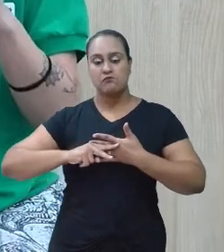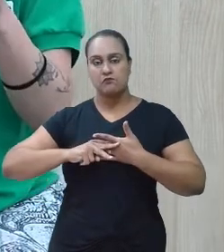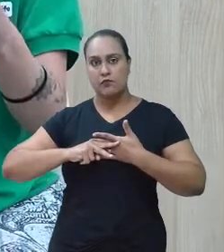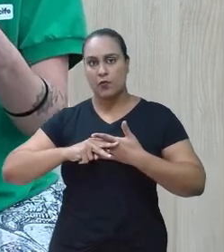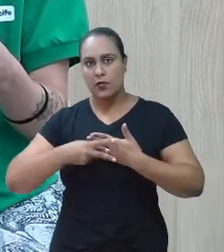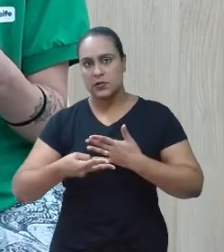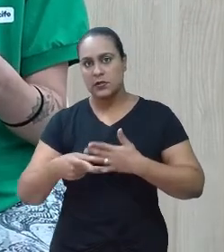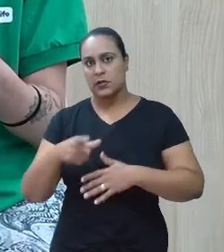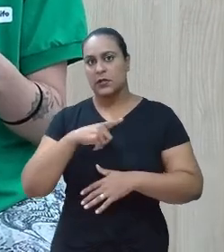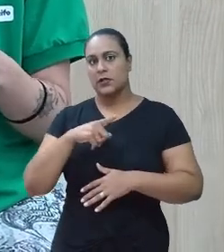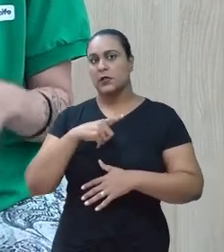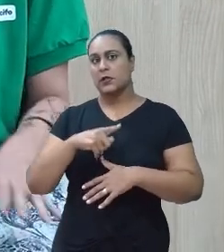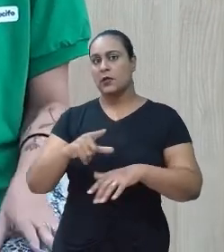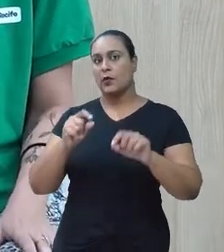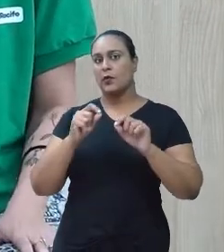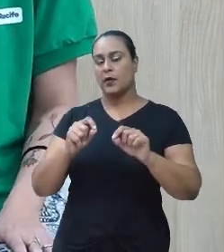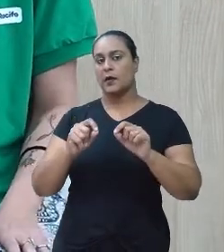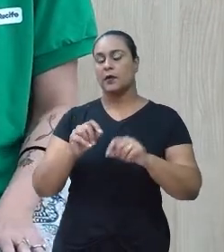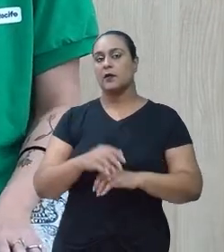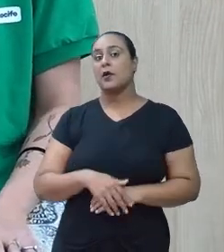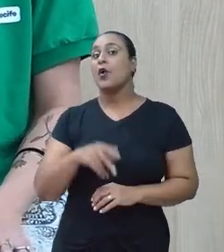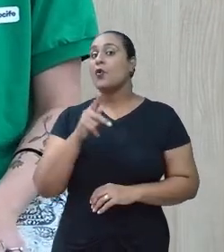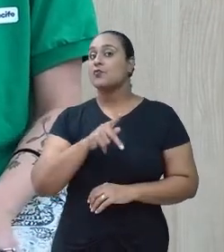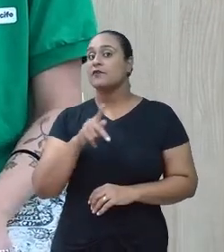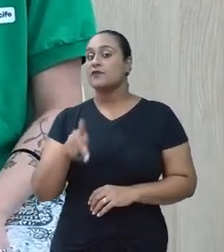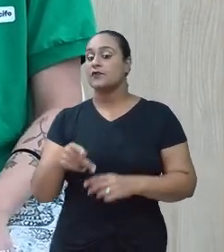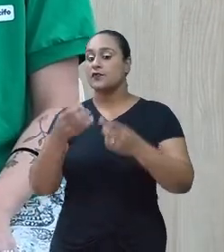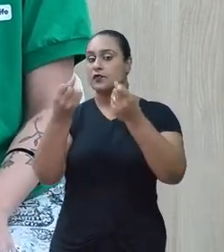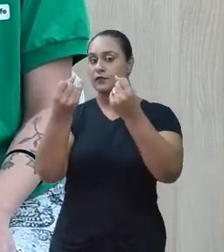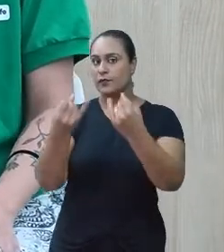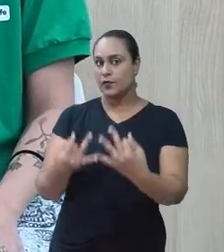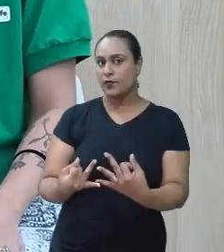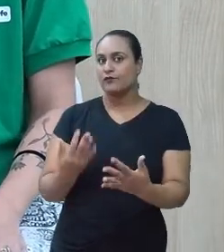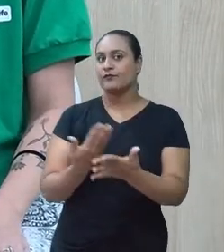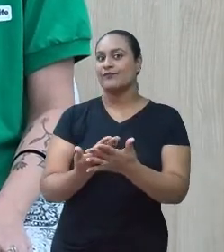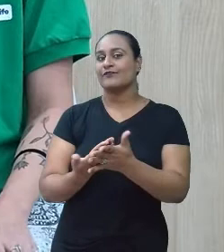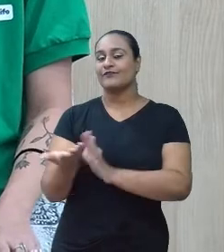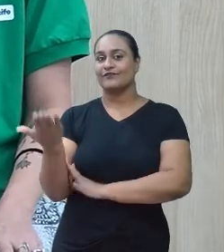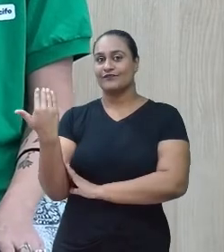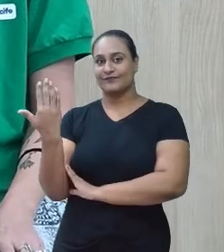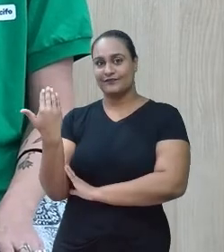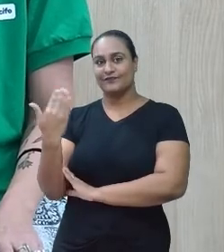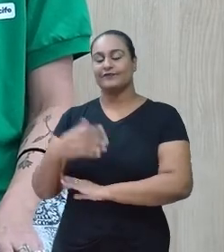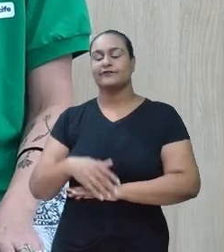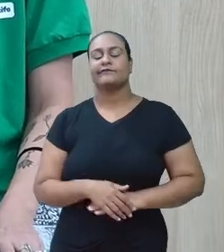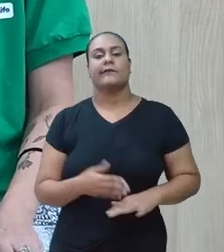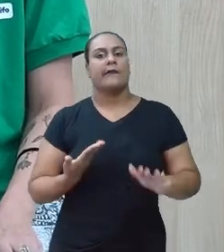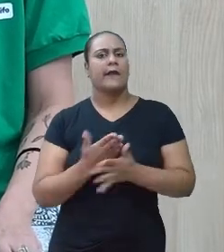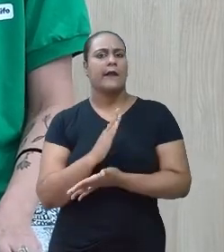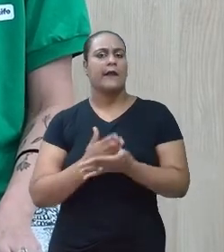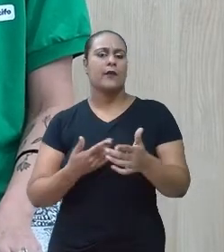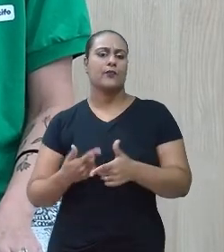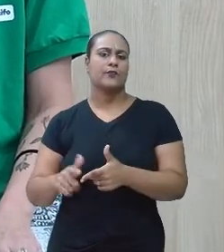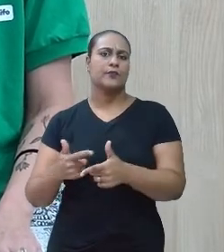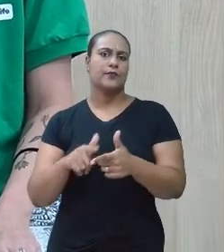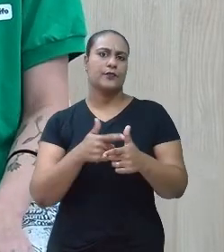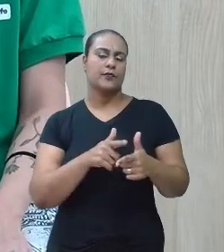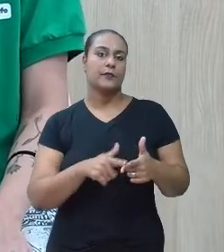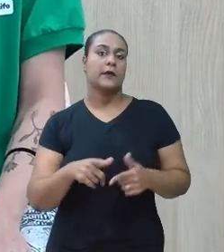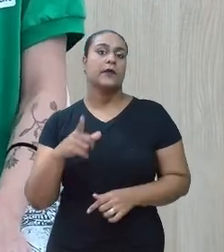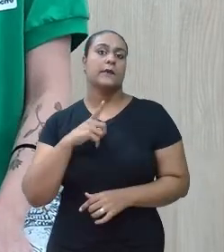né? Tem essa questão que o professor Gilson já falou em aulas anteriores, que é a questão de alguns problemas que